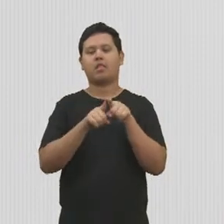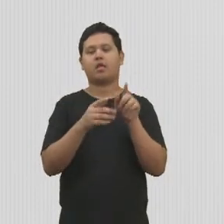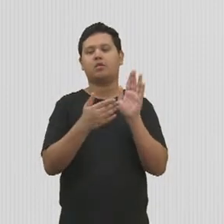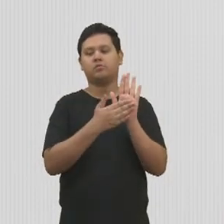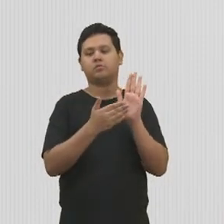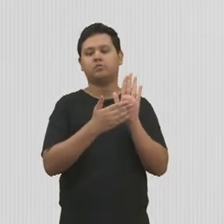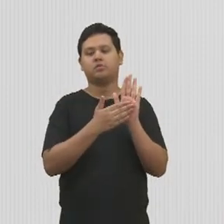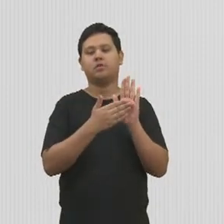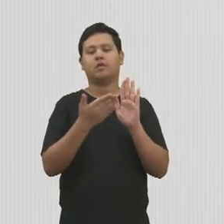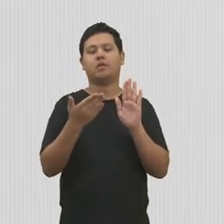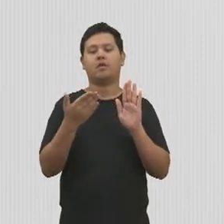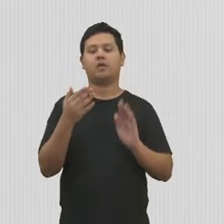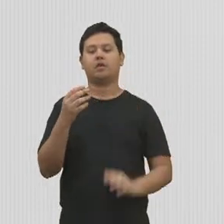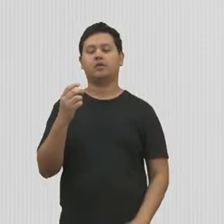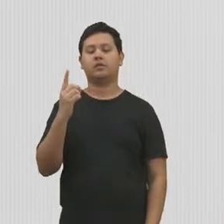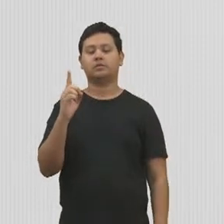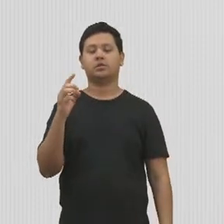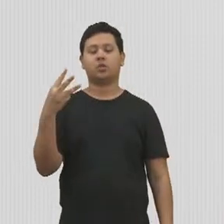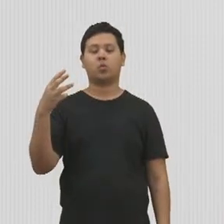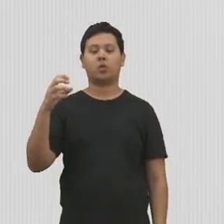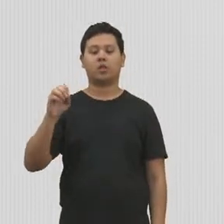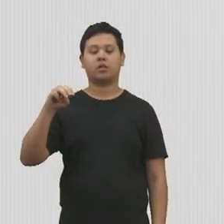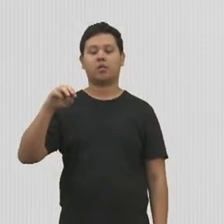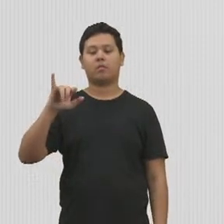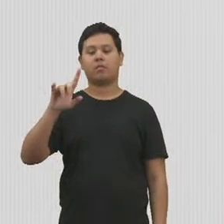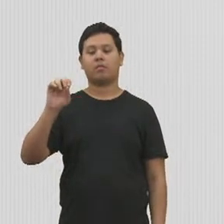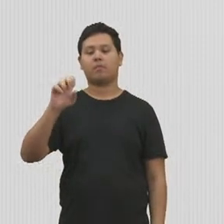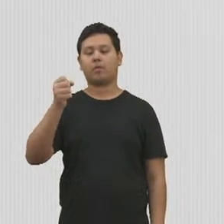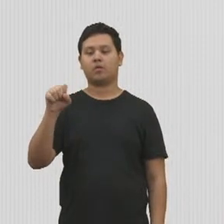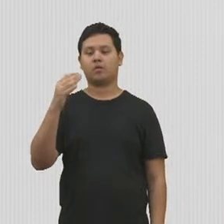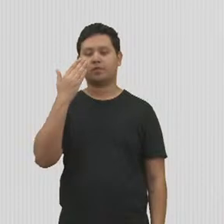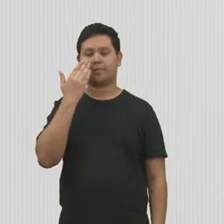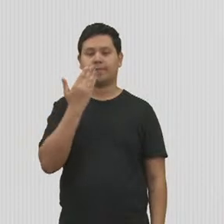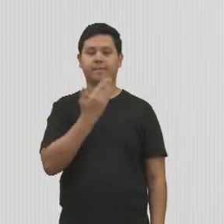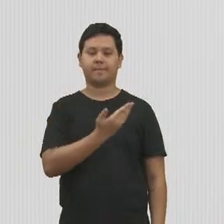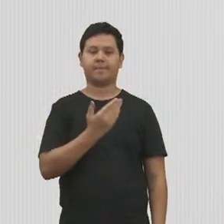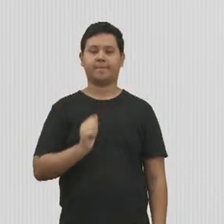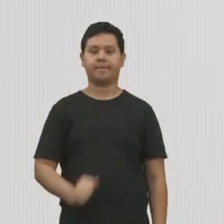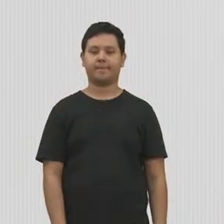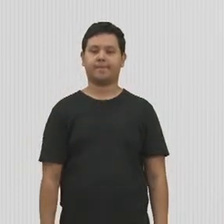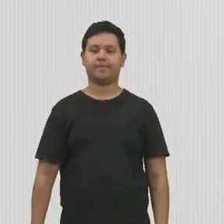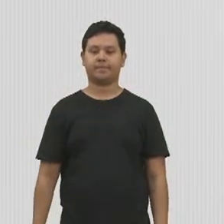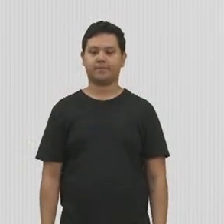de 130 milhões. Pode passar, por gentileza.